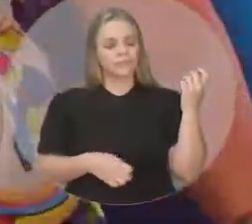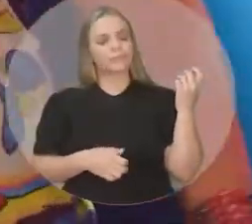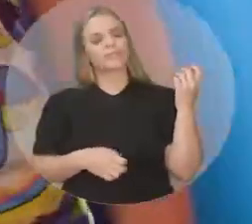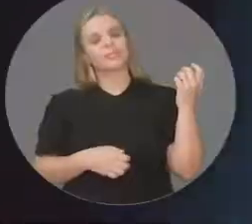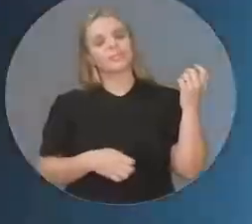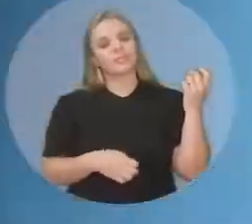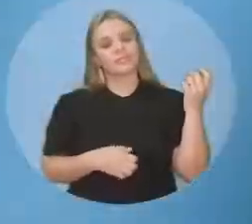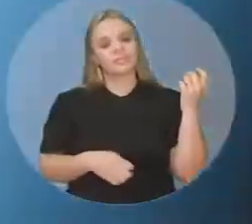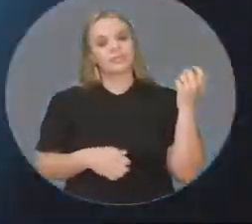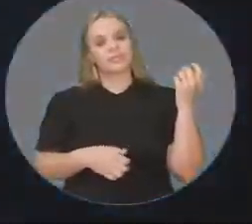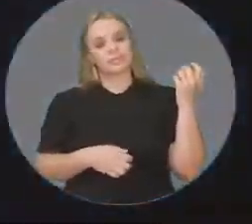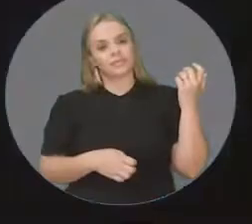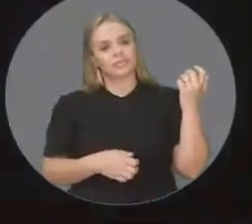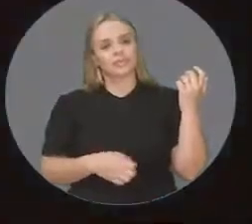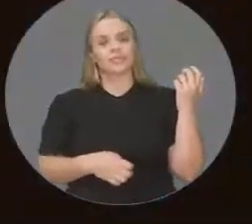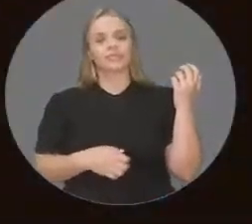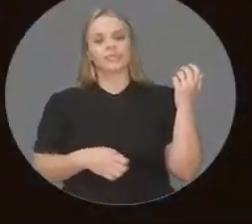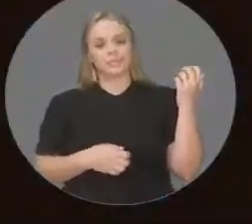Eu vim de lá pra cá.